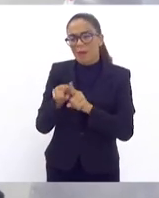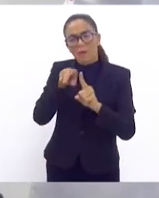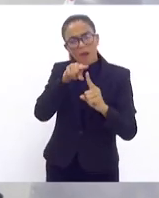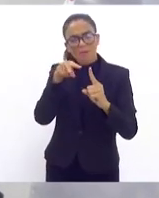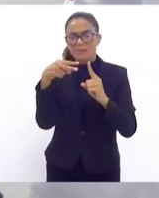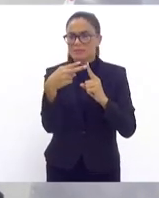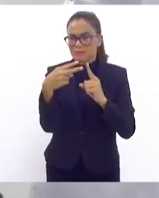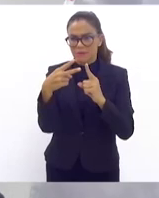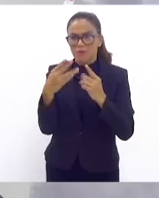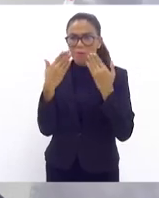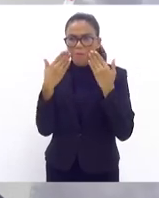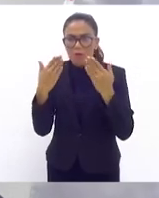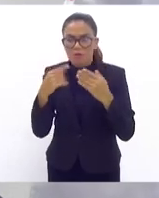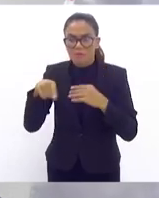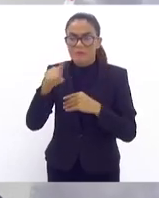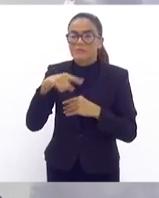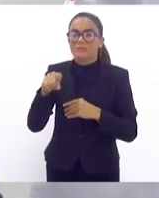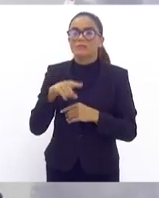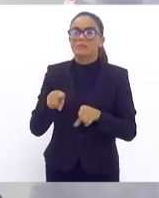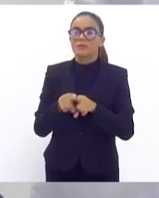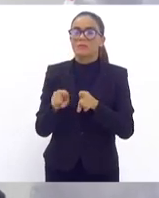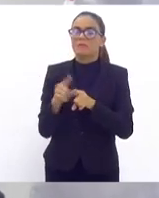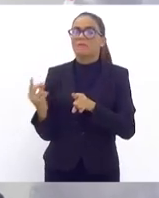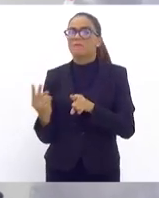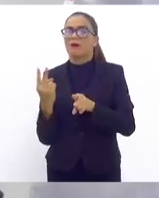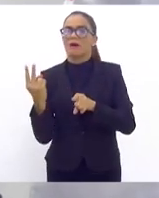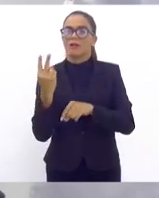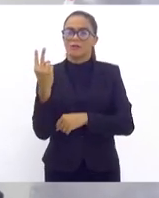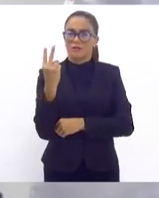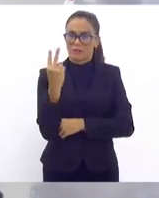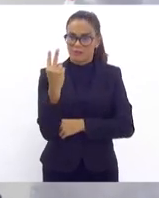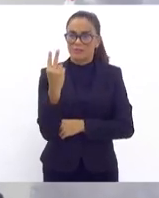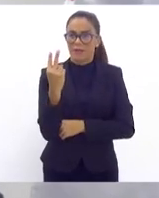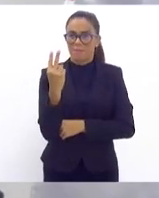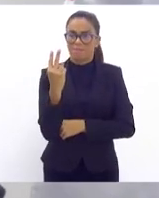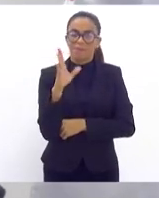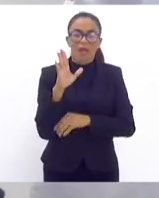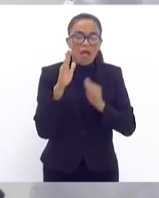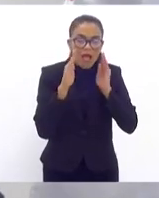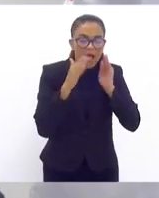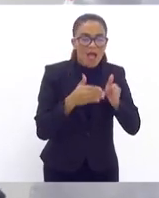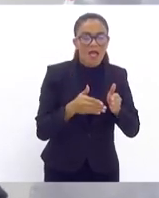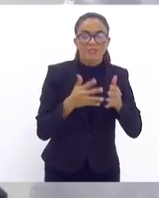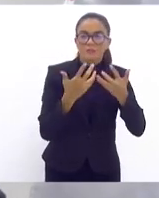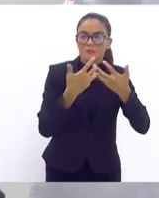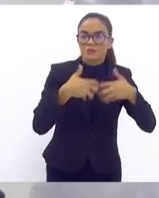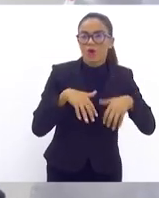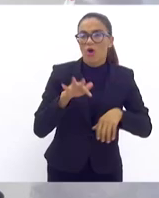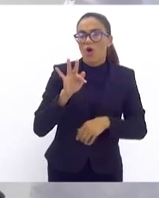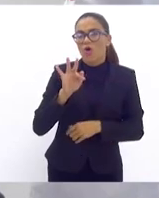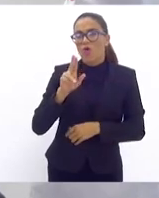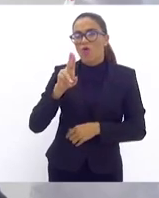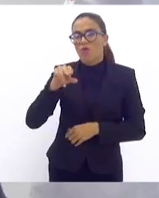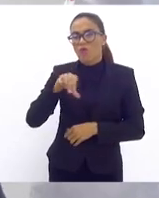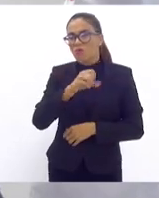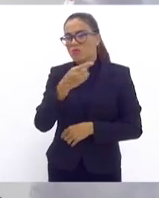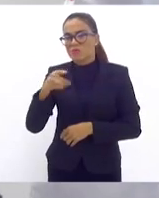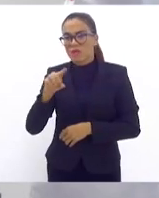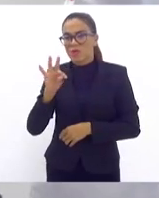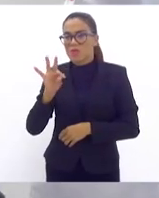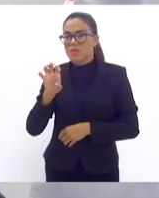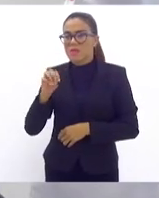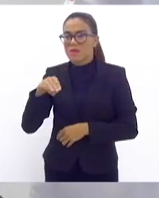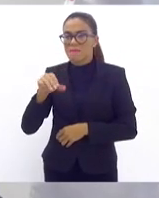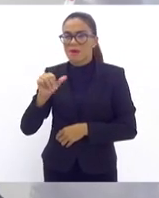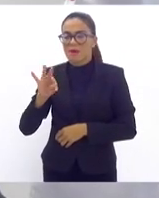no início dos trabalhos aqui na CCJ, de valorizar os trabalhos das comissões temáticas. A importância de uma discussão, claro, tem muitos